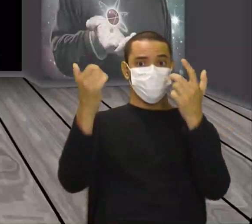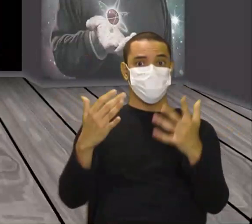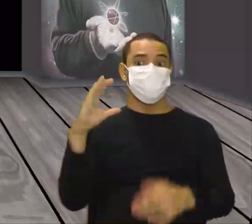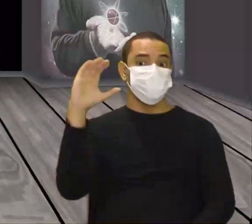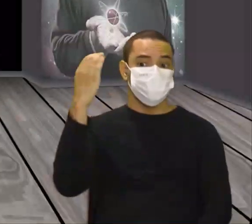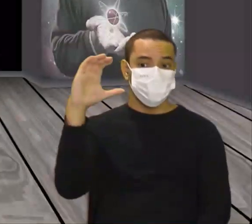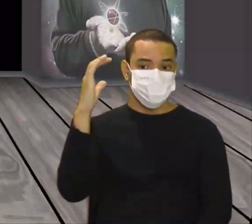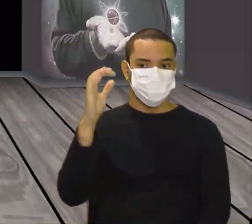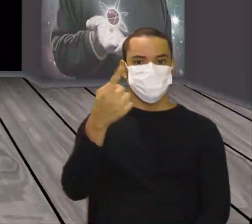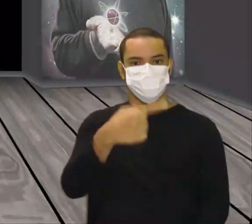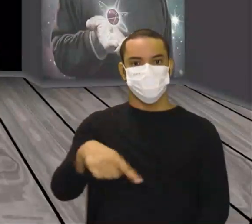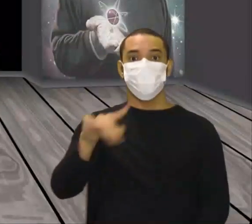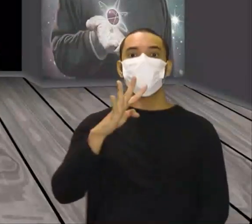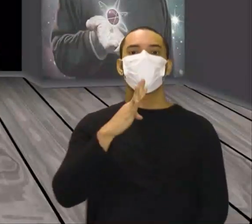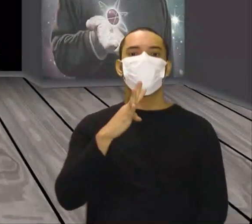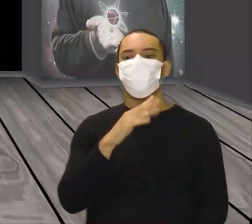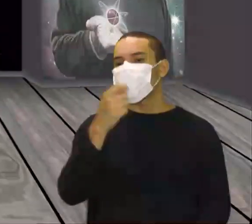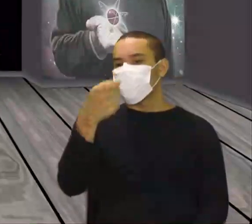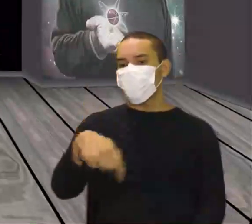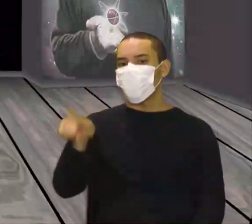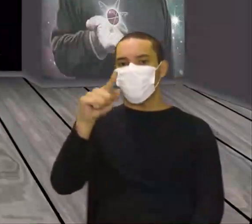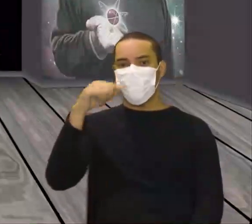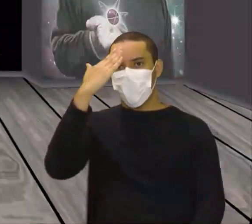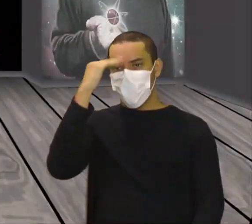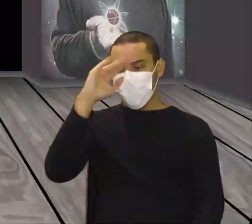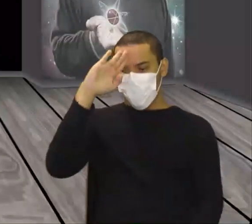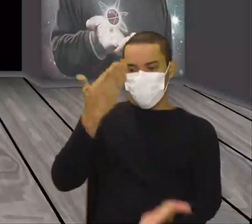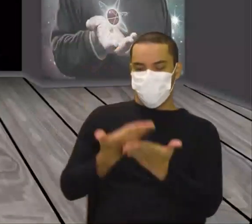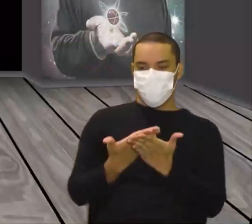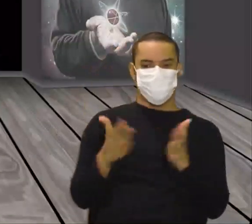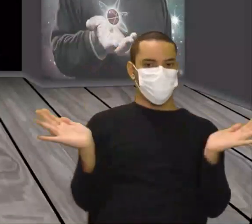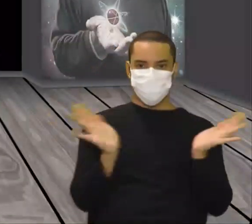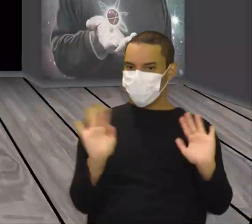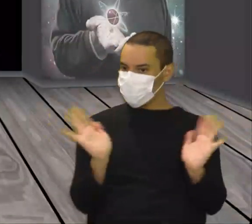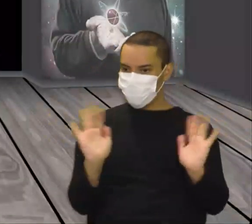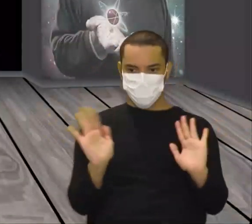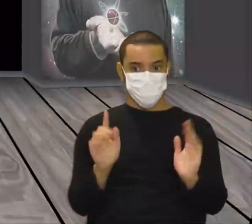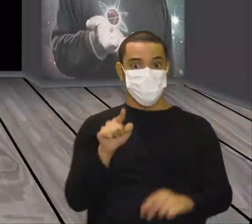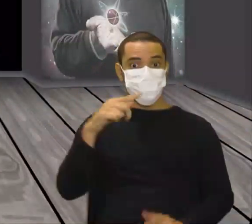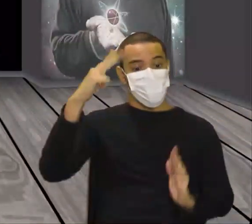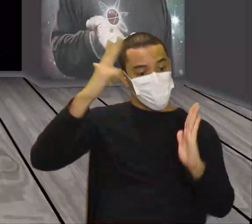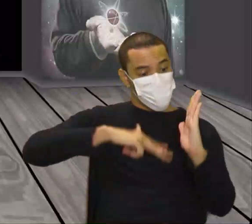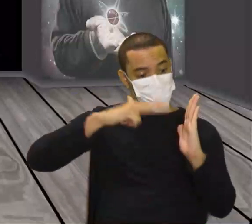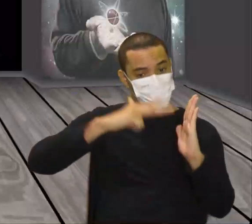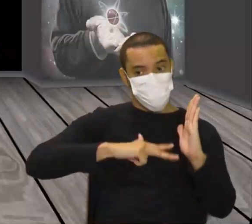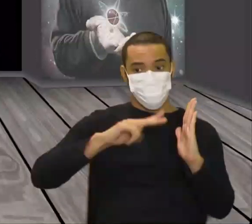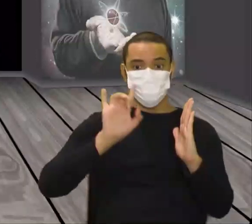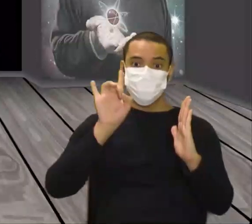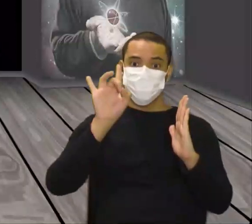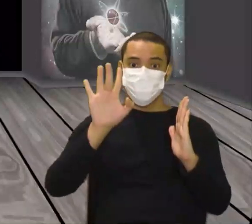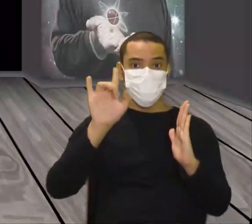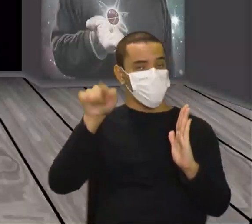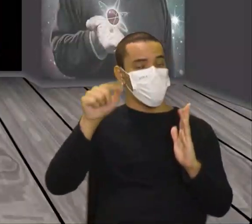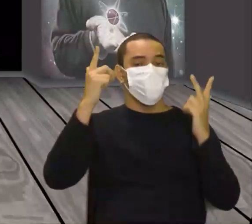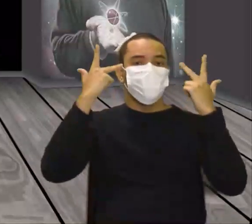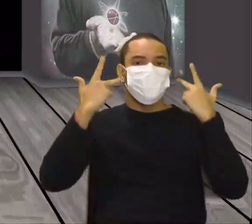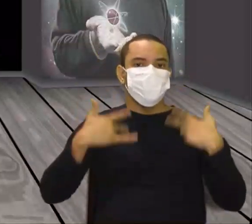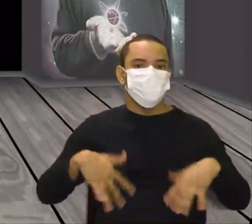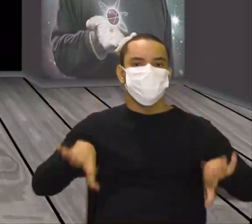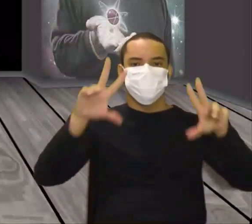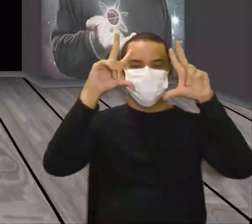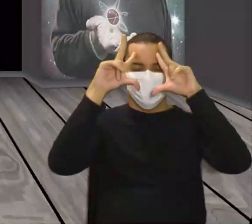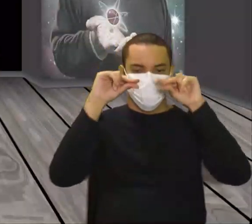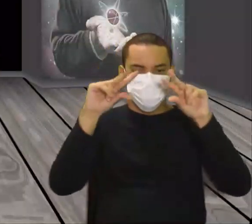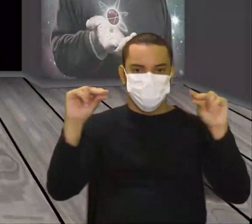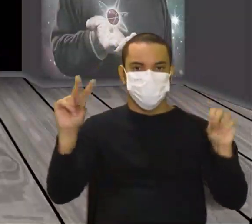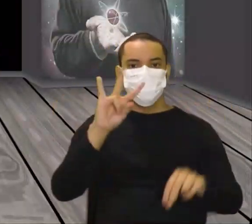Você conhecer não é necessariamente você acreditar. Você só vai ler sobre isso. É natural, é tranquilo,